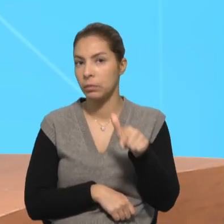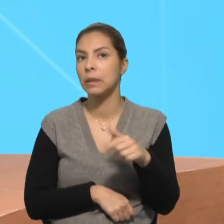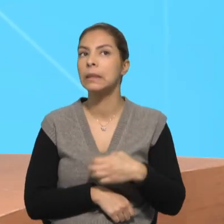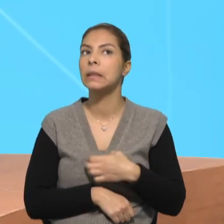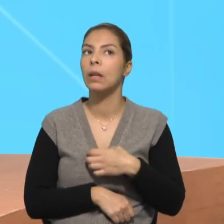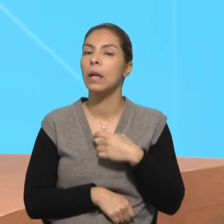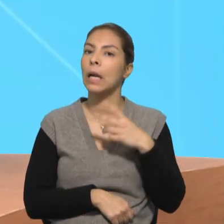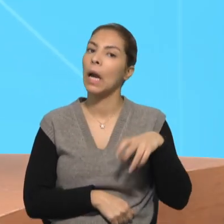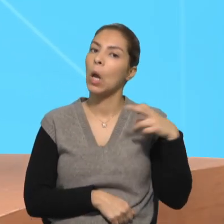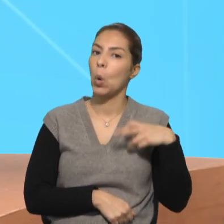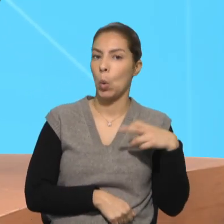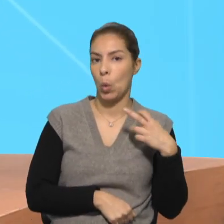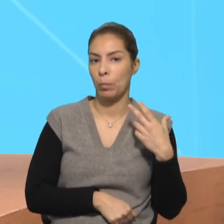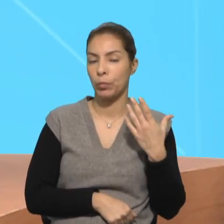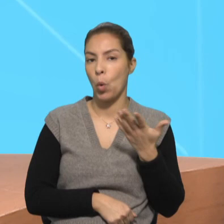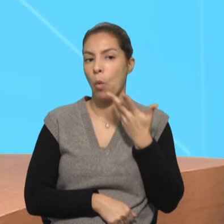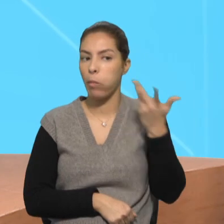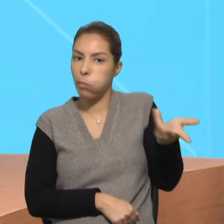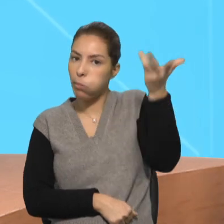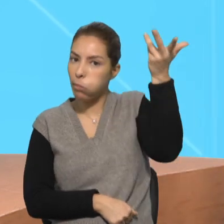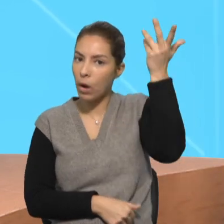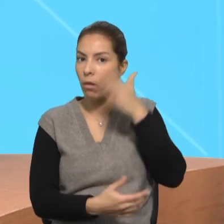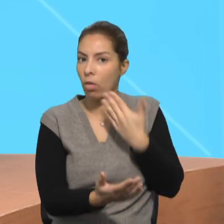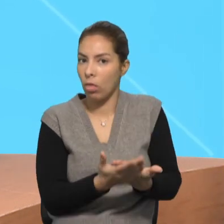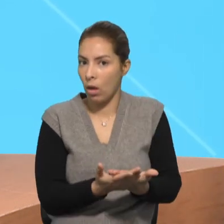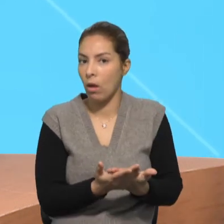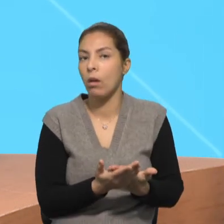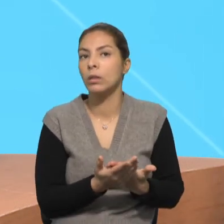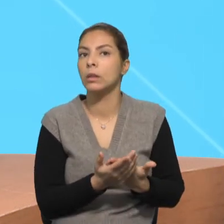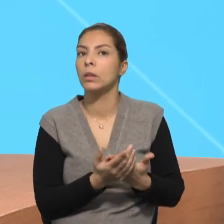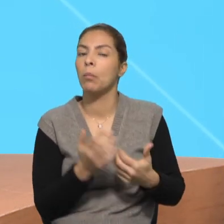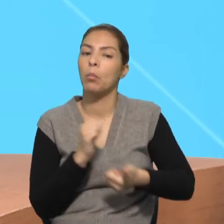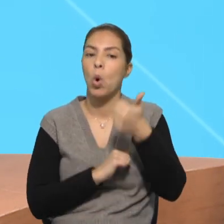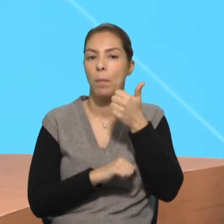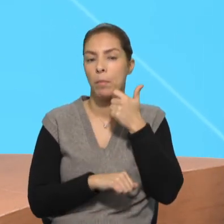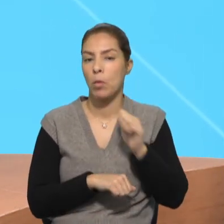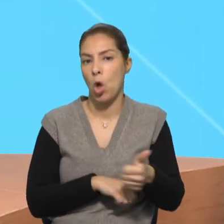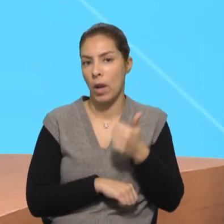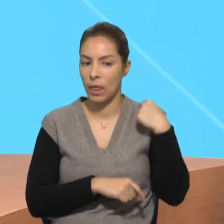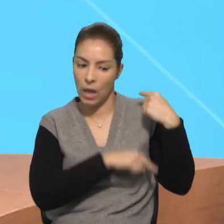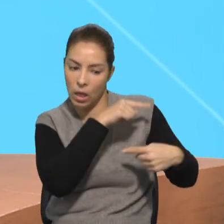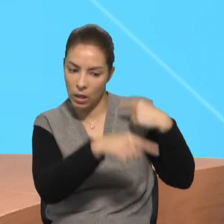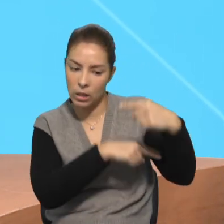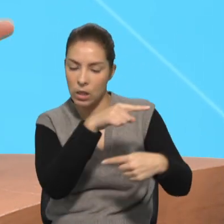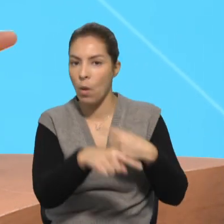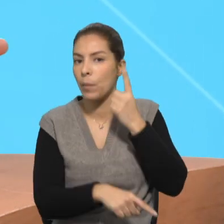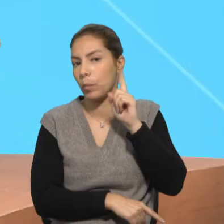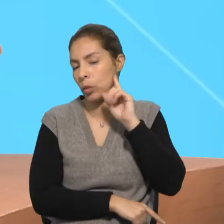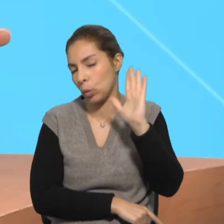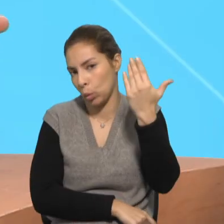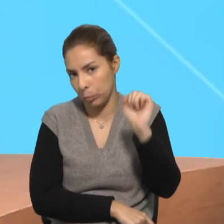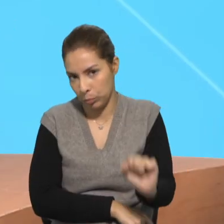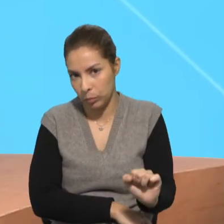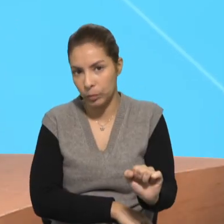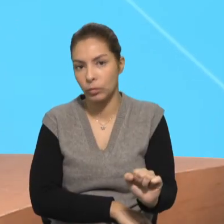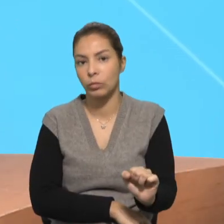enriquecido, embelezado, engrandecido, também pela tradição sacramental da Igreja, da importância do batismo. E,